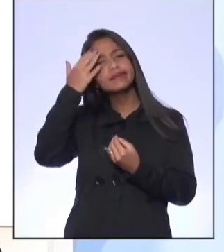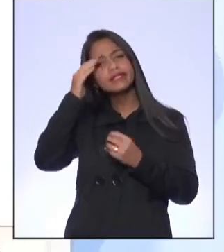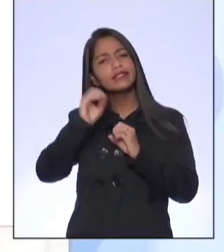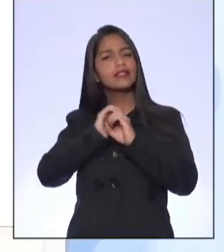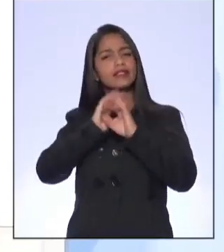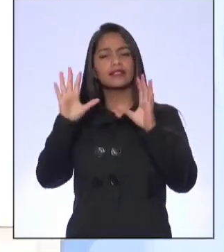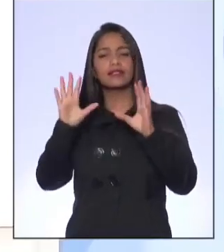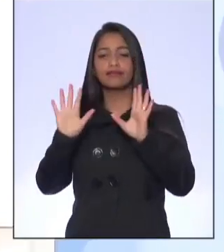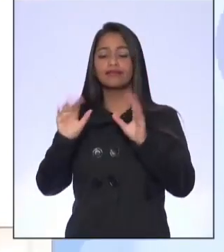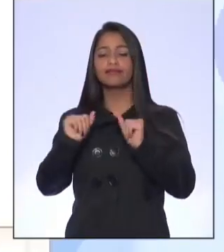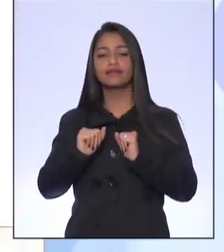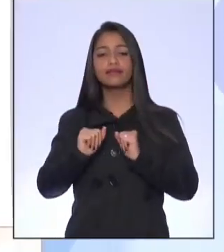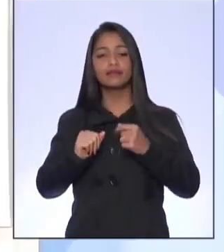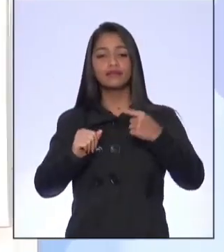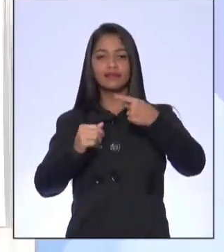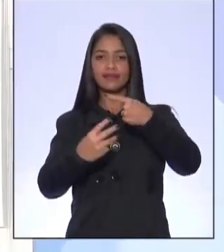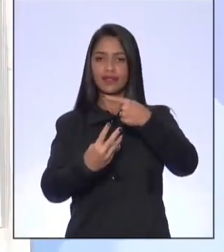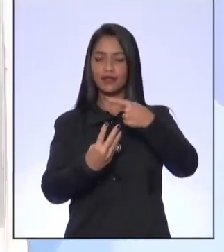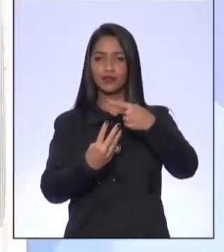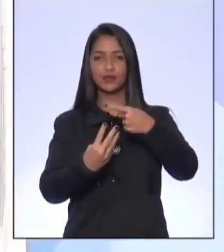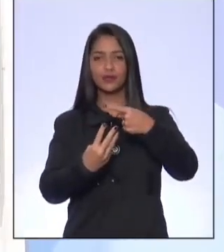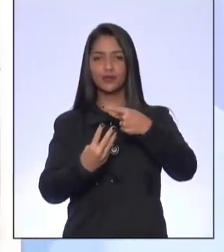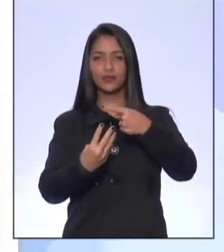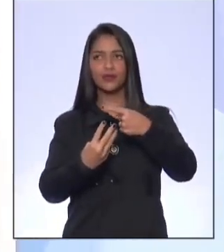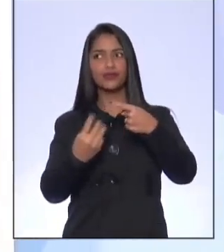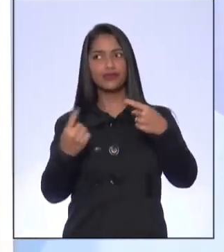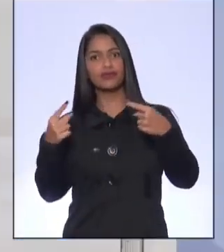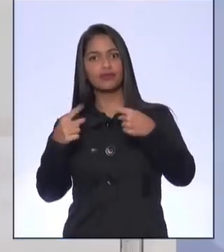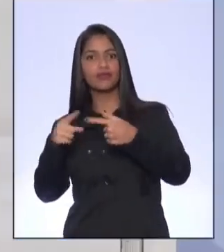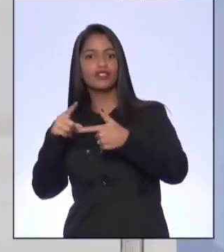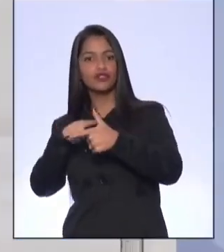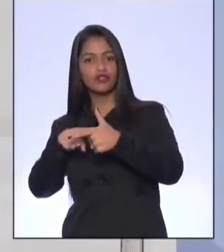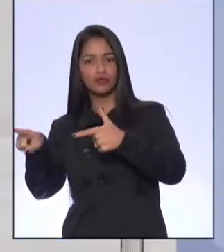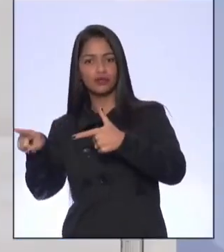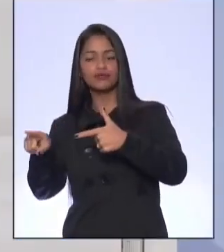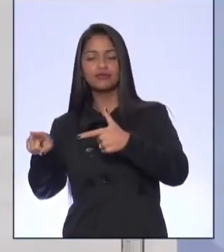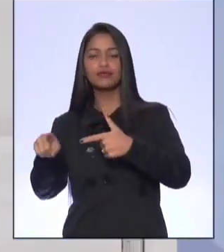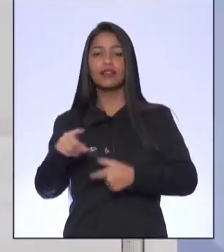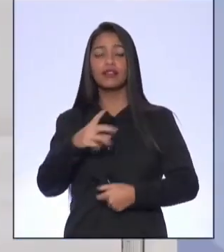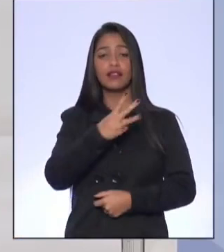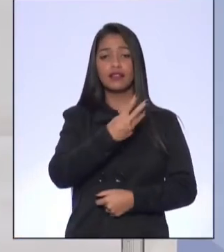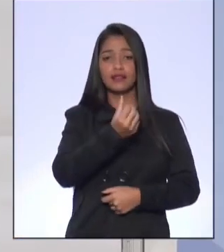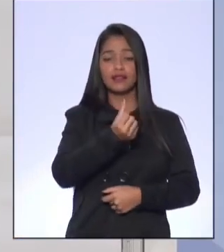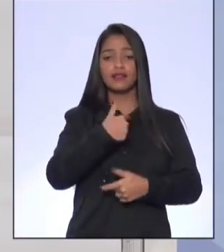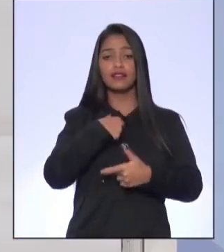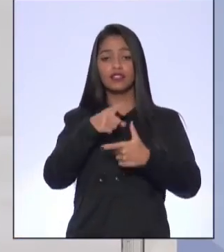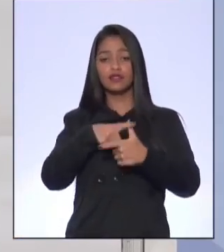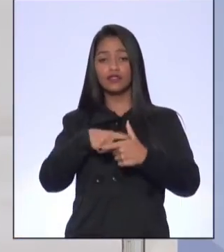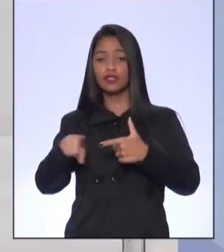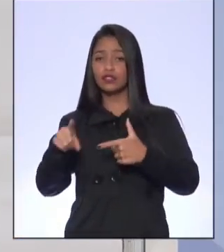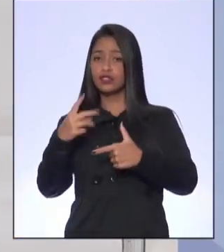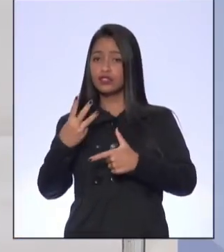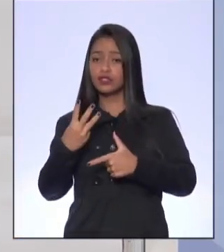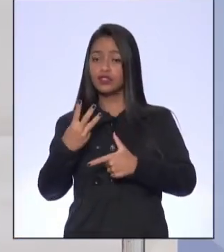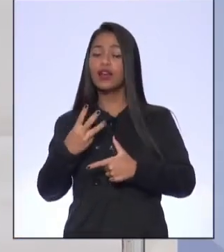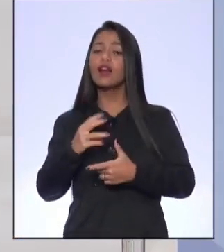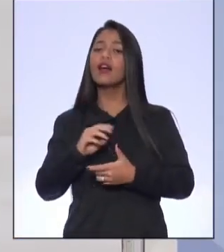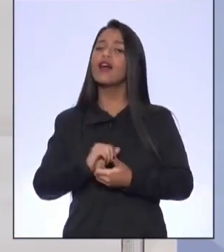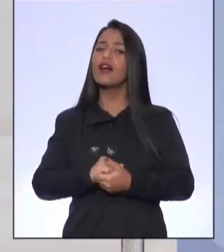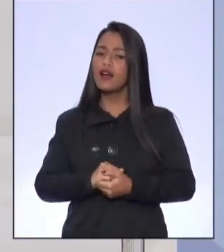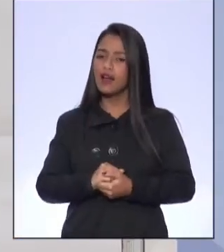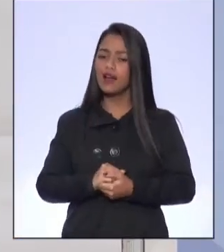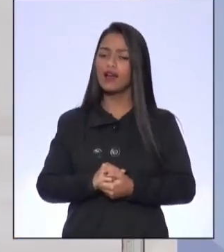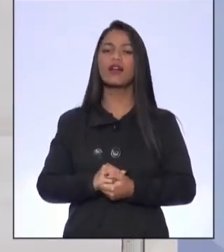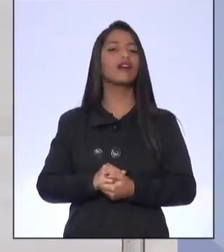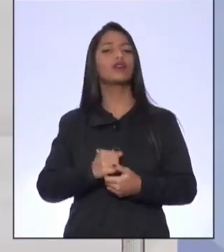como é terço, como a gente falou de divisão. Então, eu vou dividir o 36 por 3, beleza? Ah, Jonas, então assim, o número que está